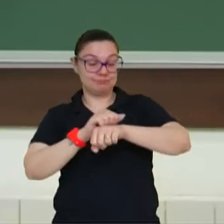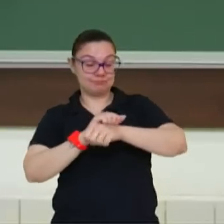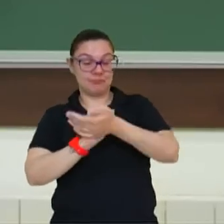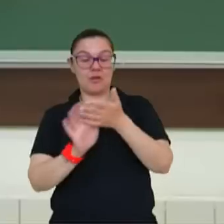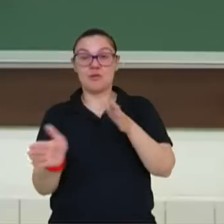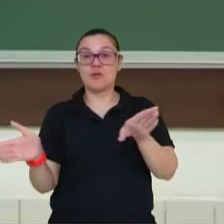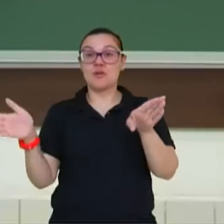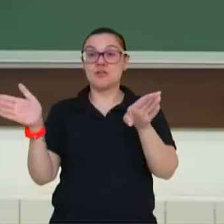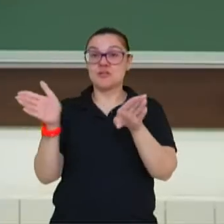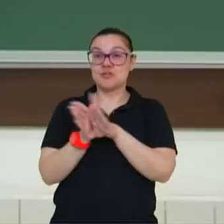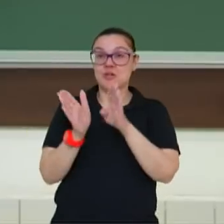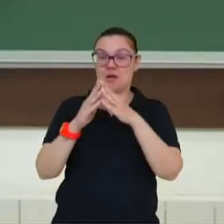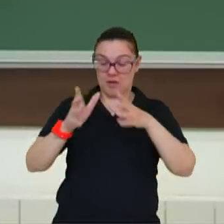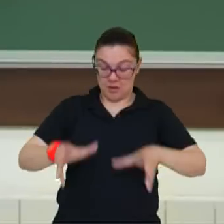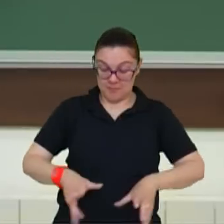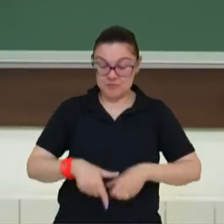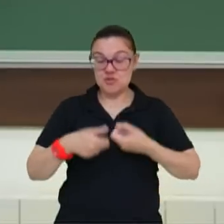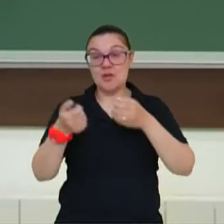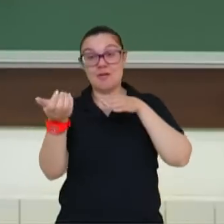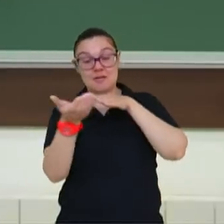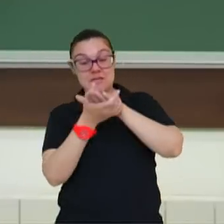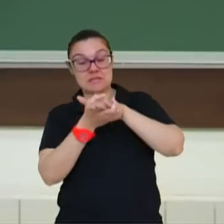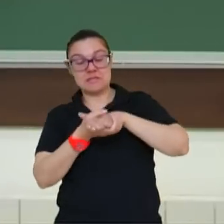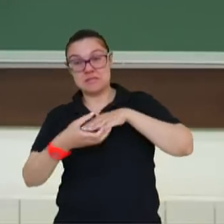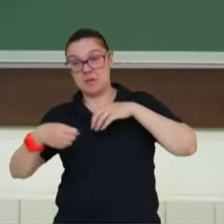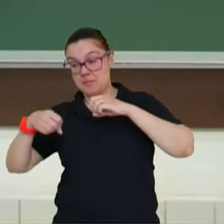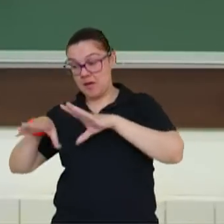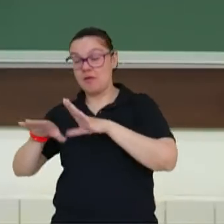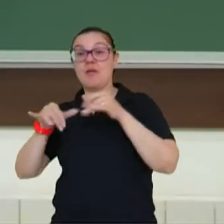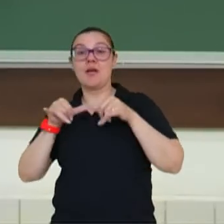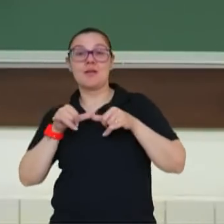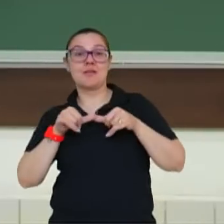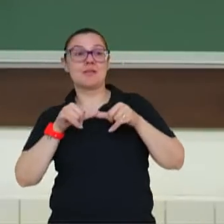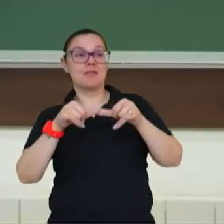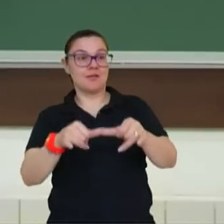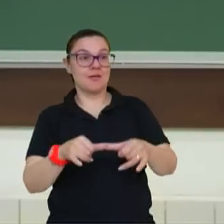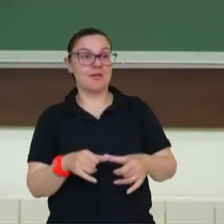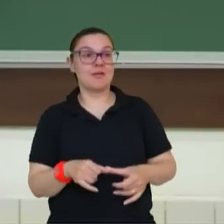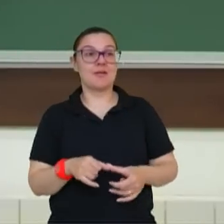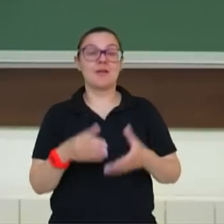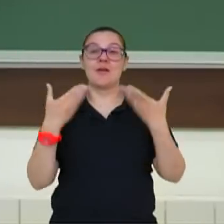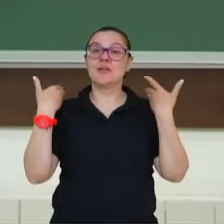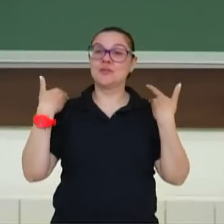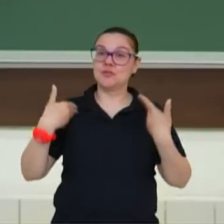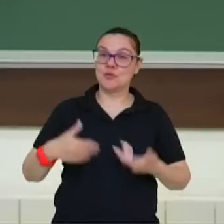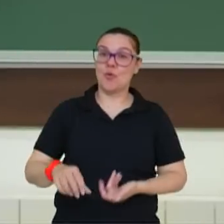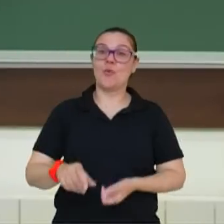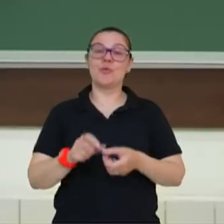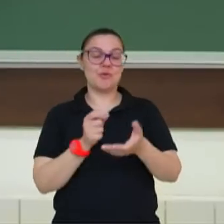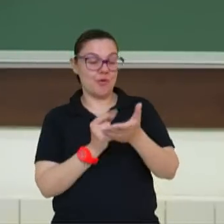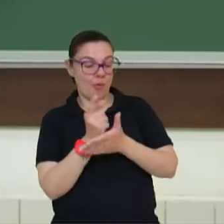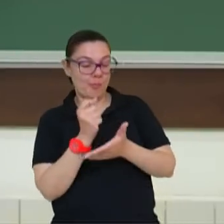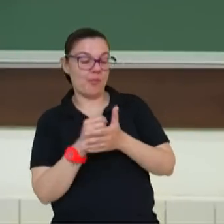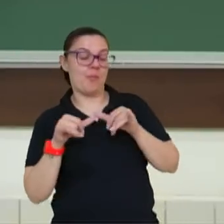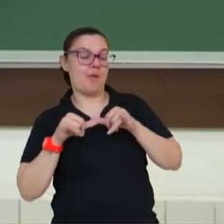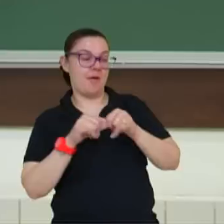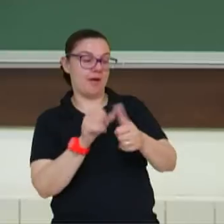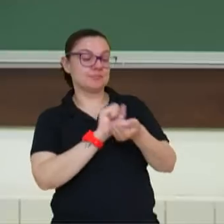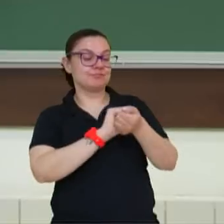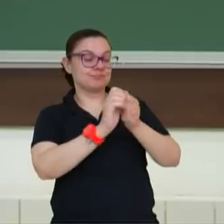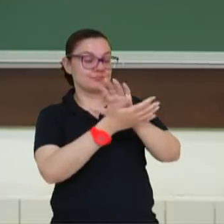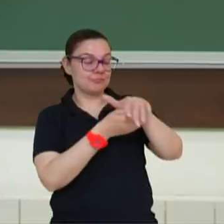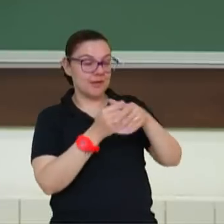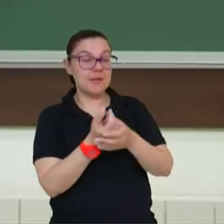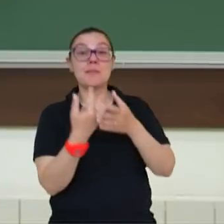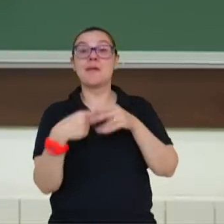quando chegar em casa, tirar o sapato. Quando for ao supermercado, o quê? Todas as compras você deve higienizar também